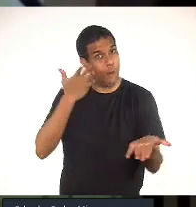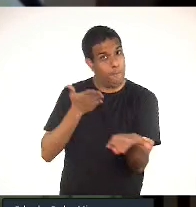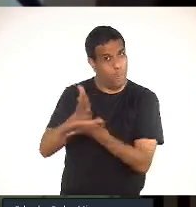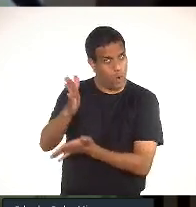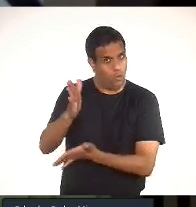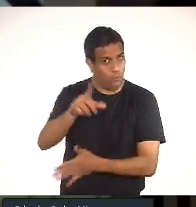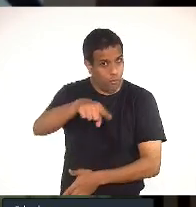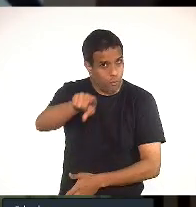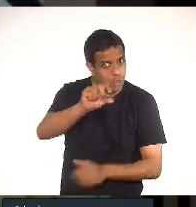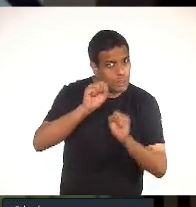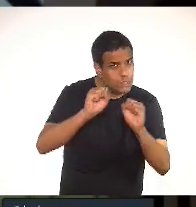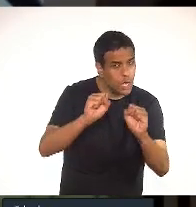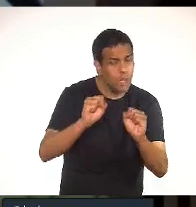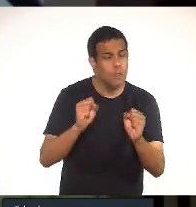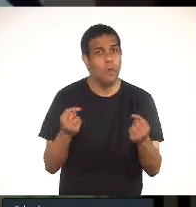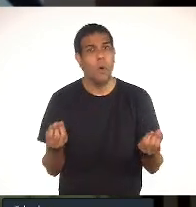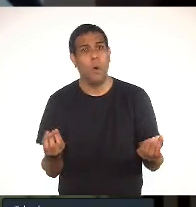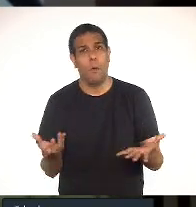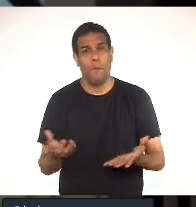certo?